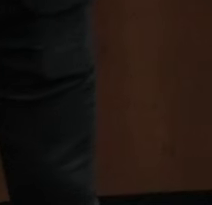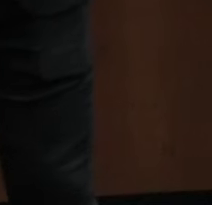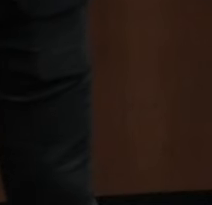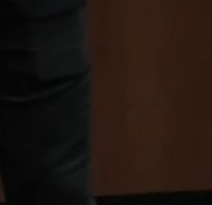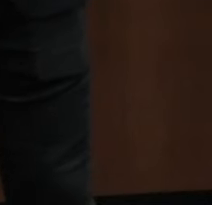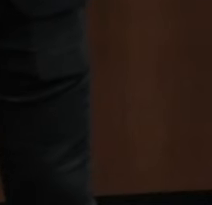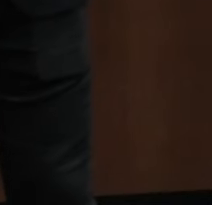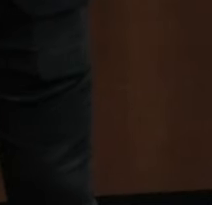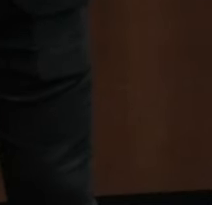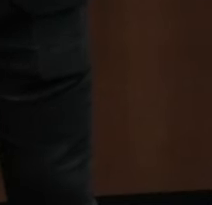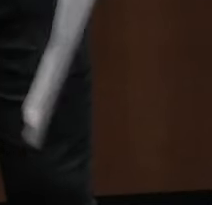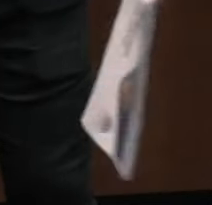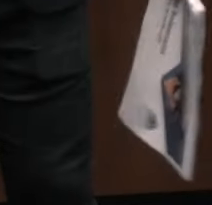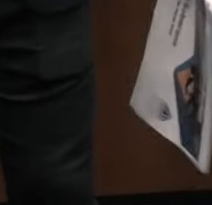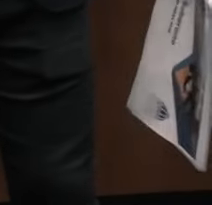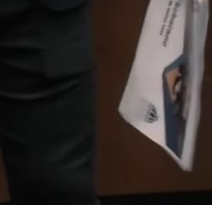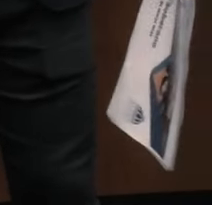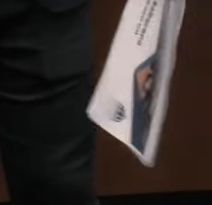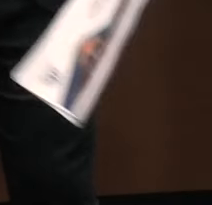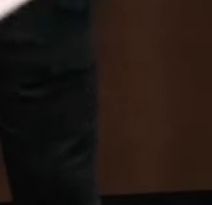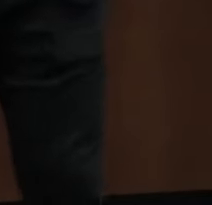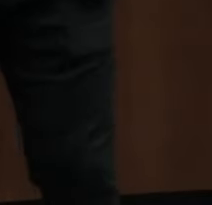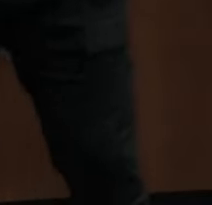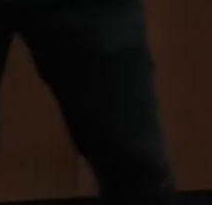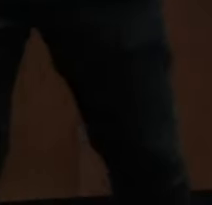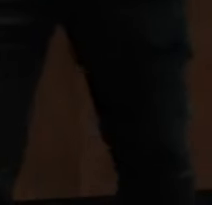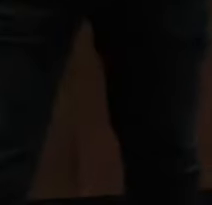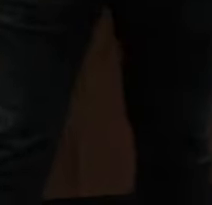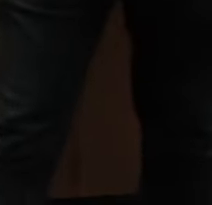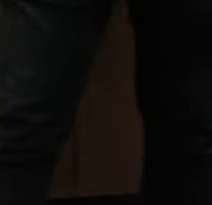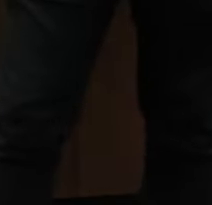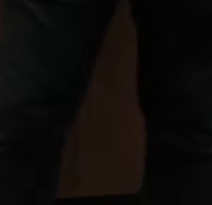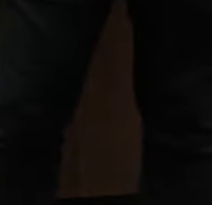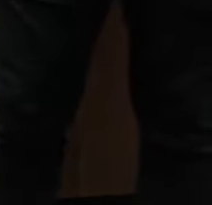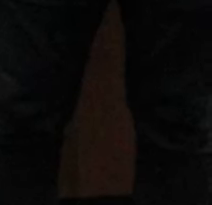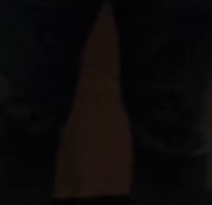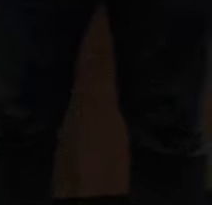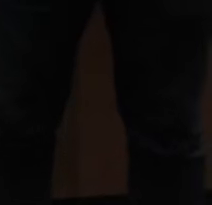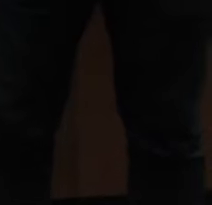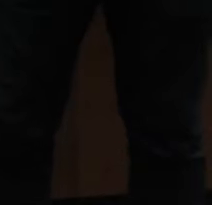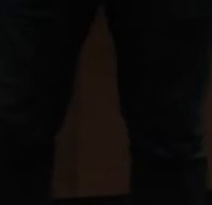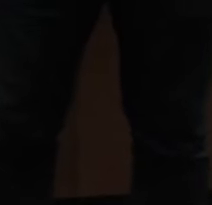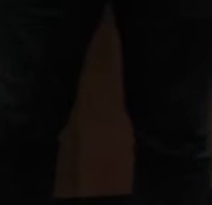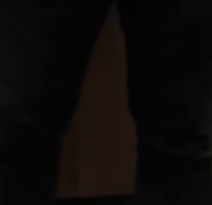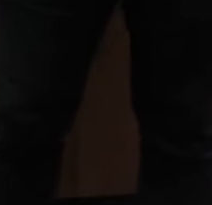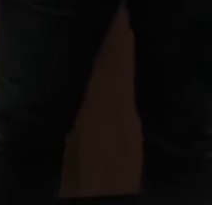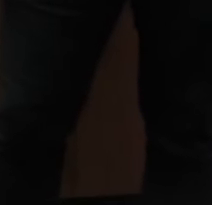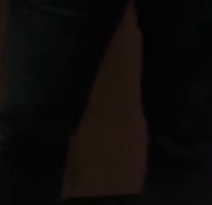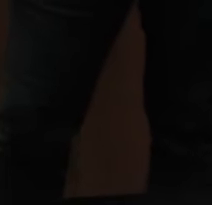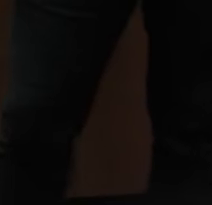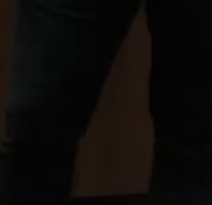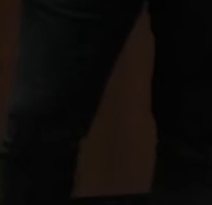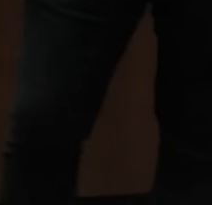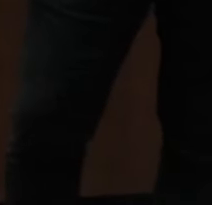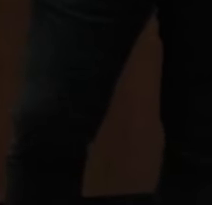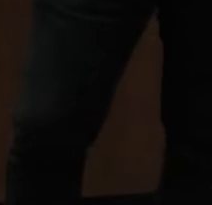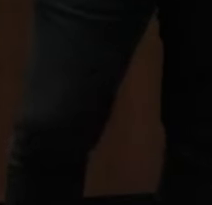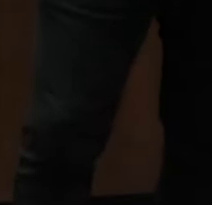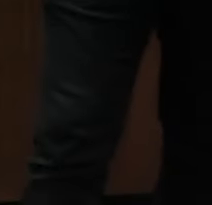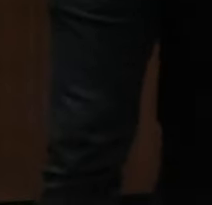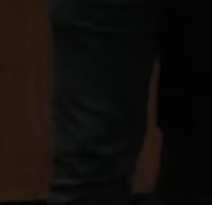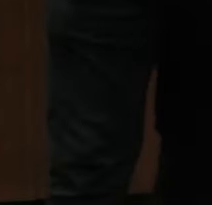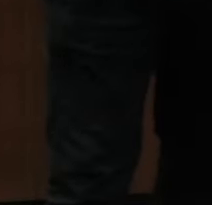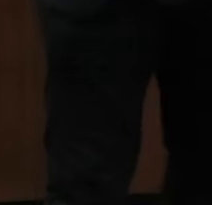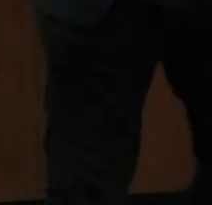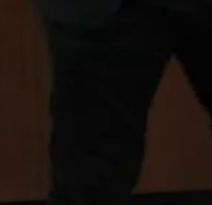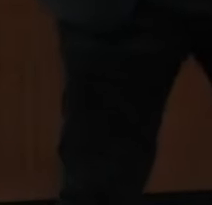fundo. 5. Aprovar a proposta orçamentária para o fundo. 6. Aprovar os relatórios de administração, desempenho e as